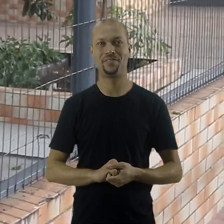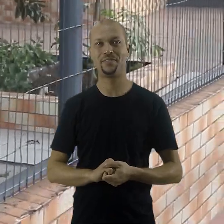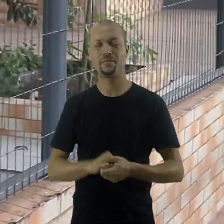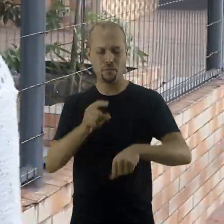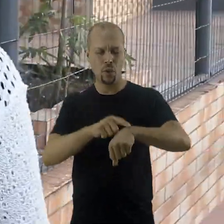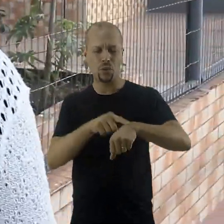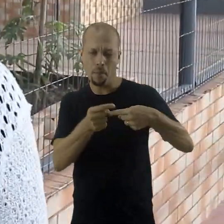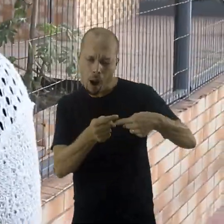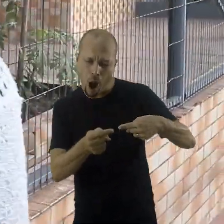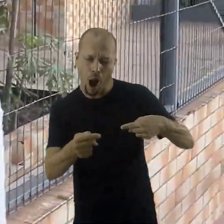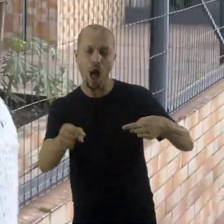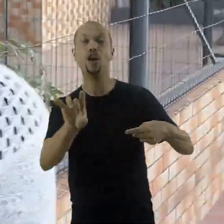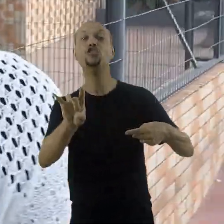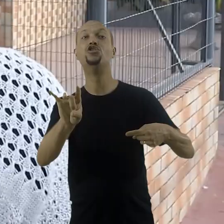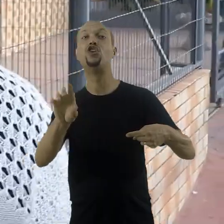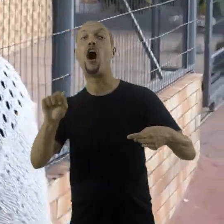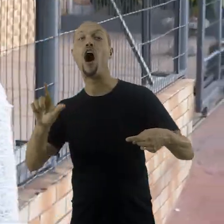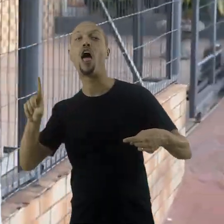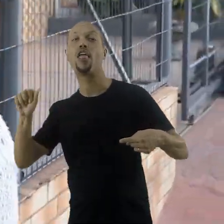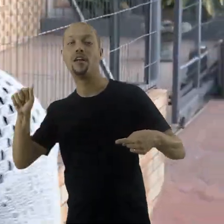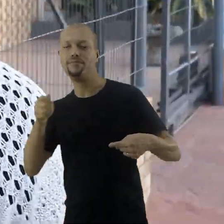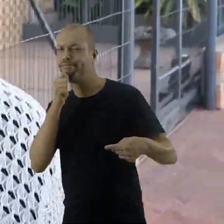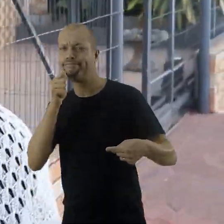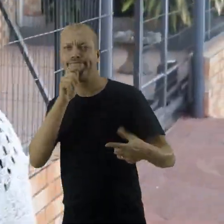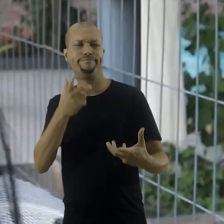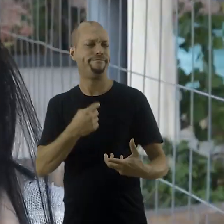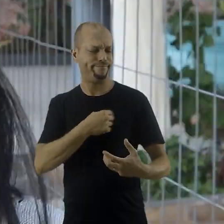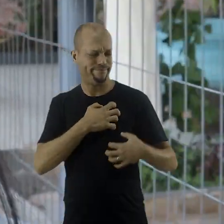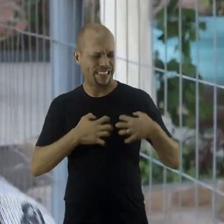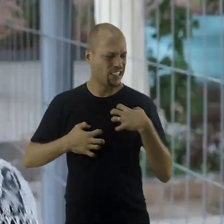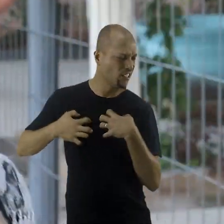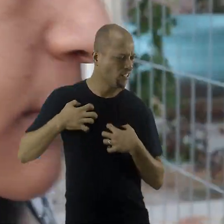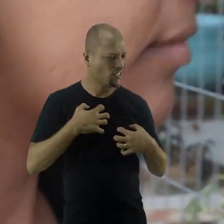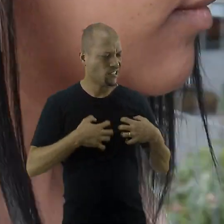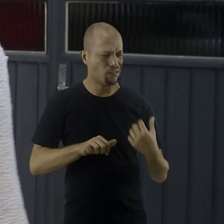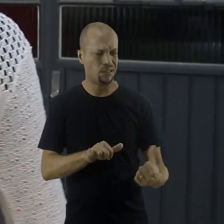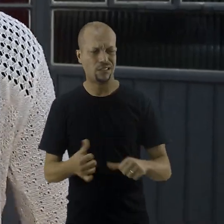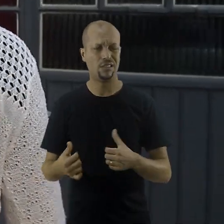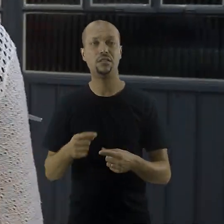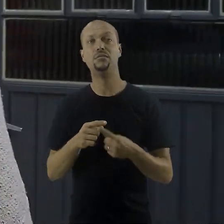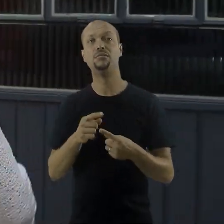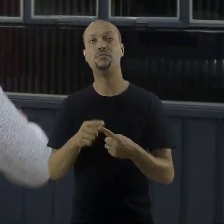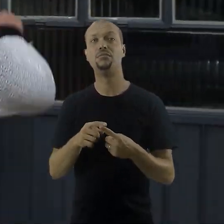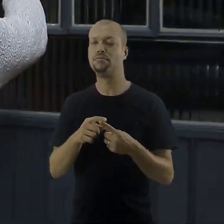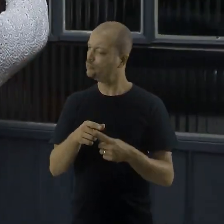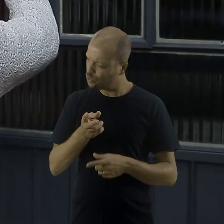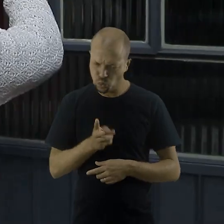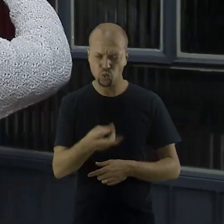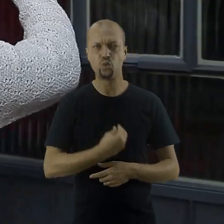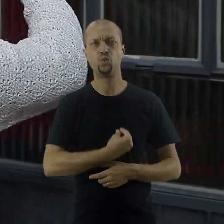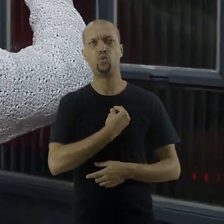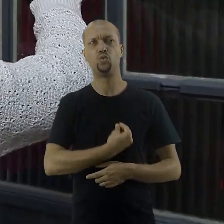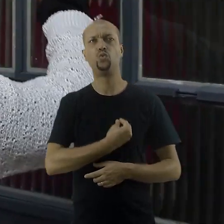O tempo passou. Somente Áurea permanecia em sua luta interior em relação ao batismo. Ela seguiu seu caminho,